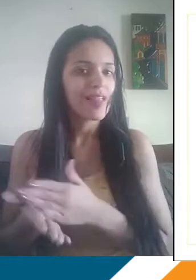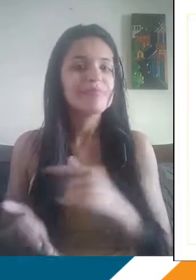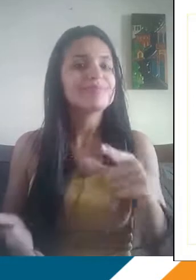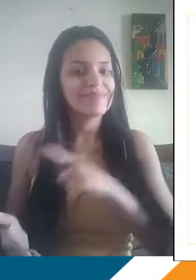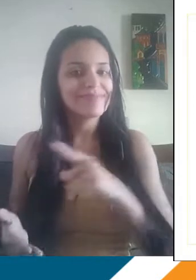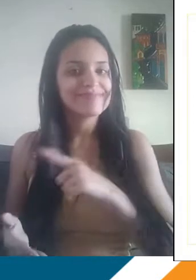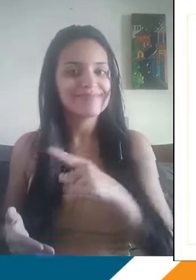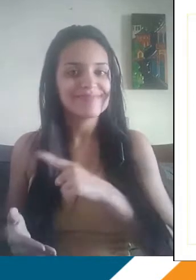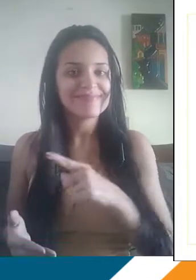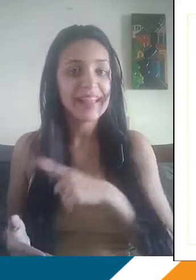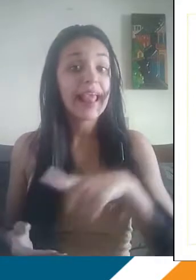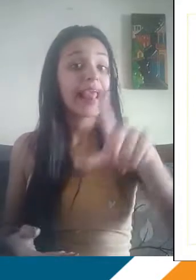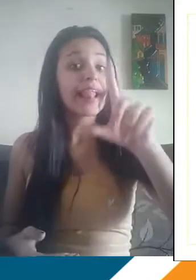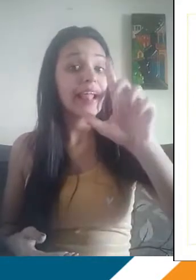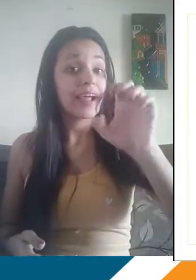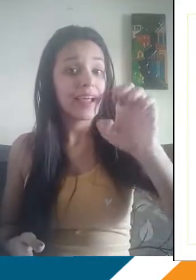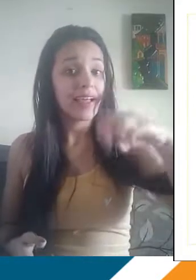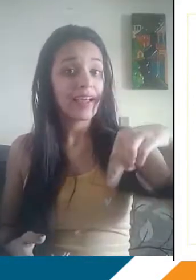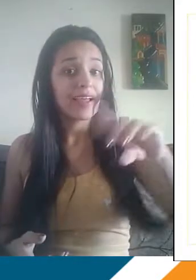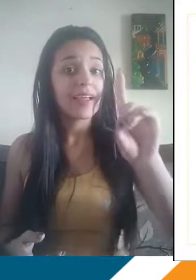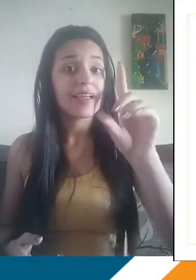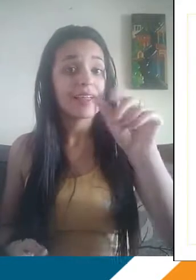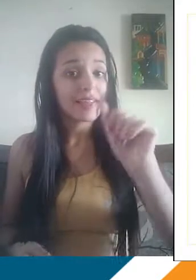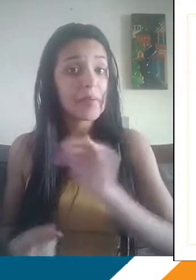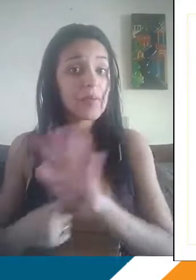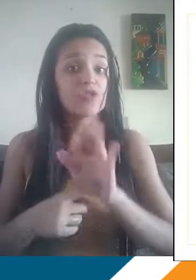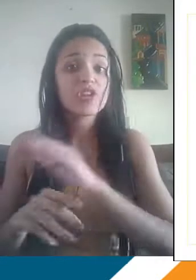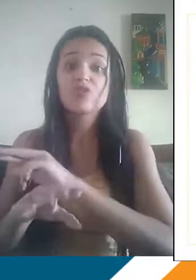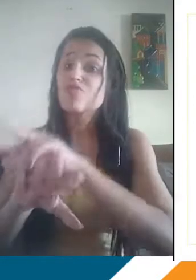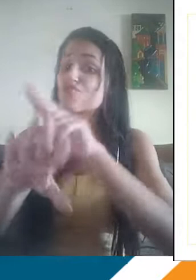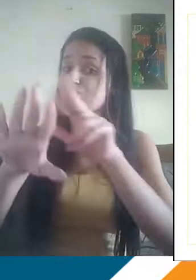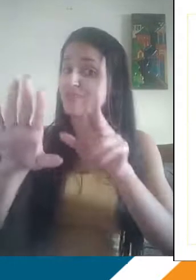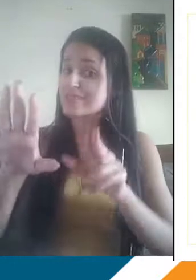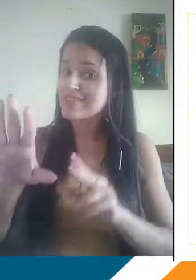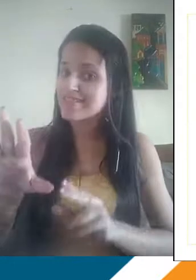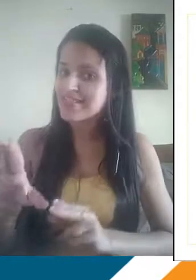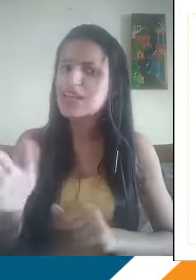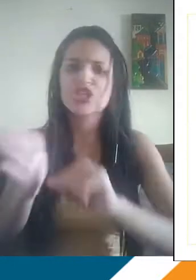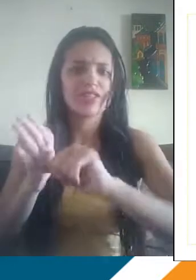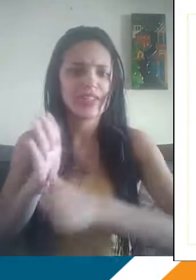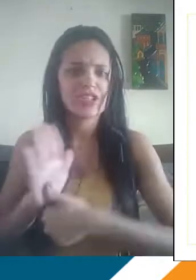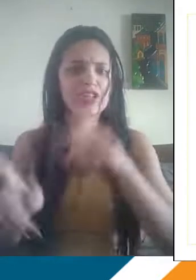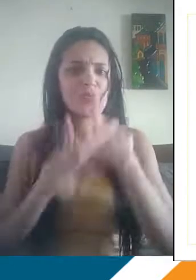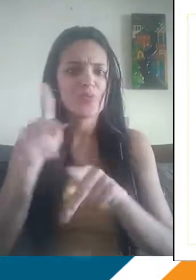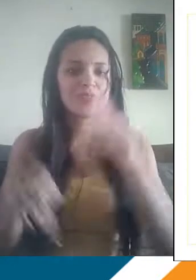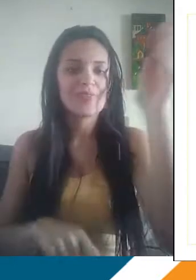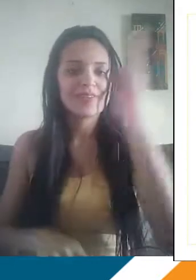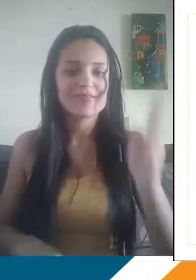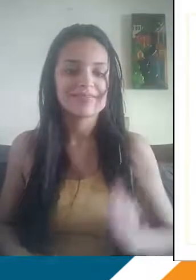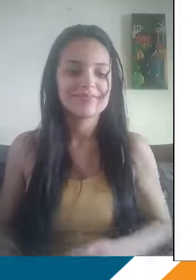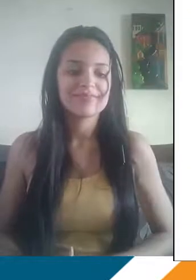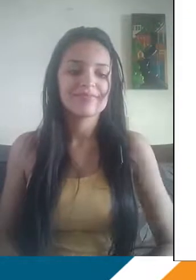muito grande, tentando representar essa diversidade e essa identidade do povo brasileiro.